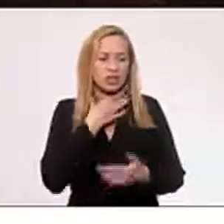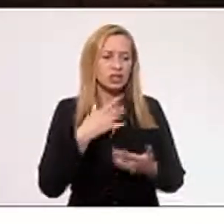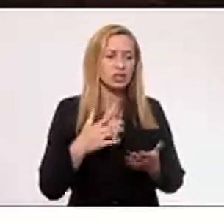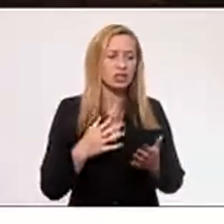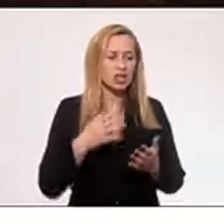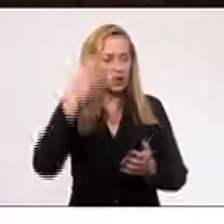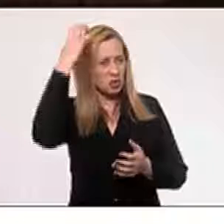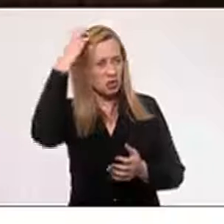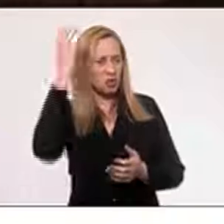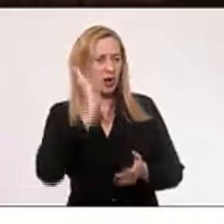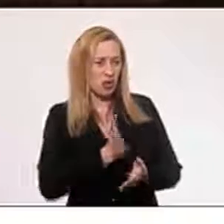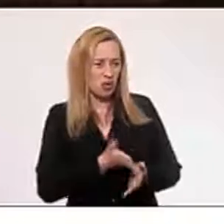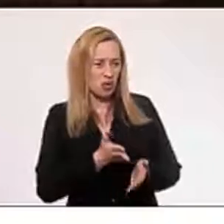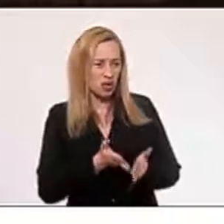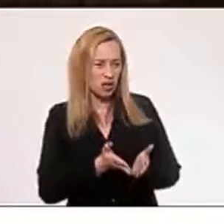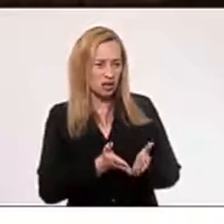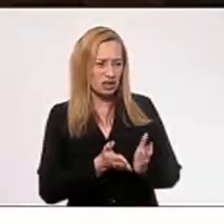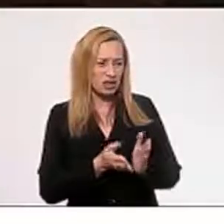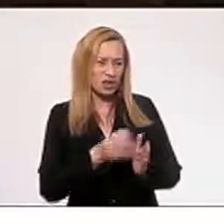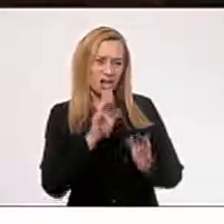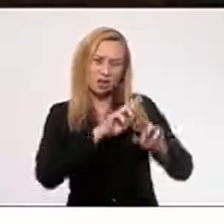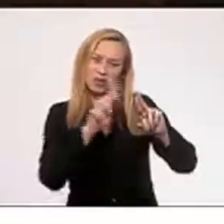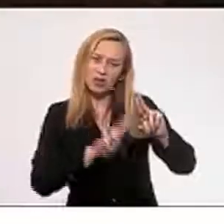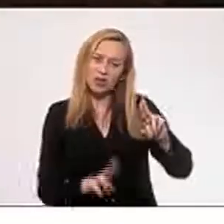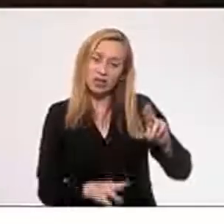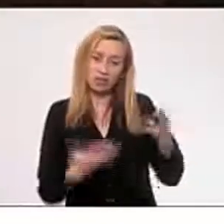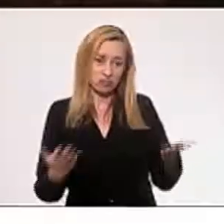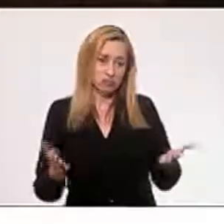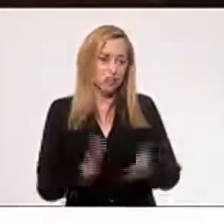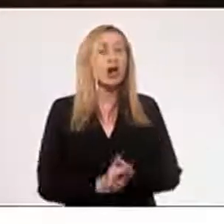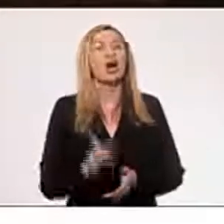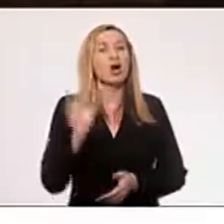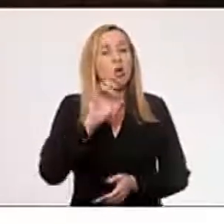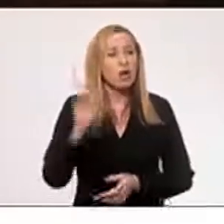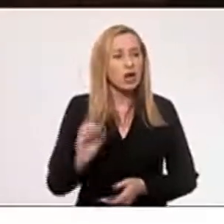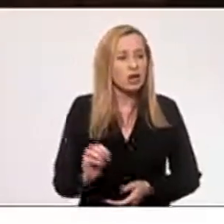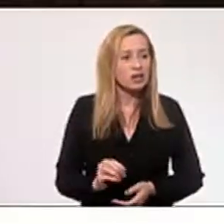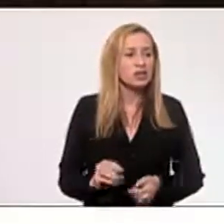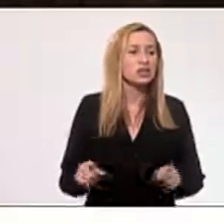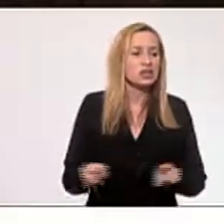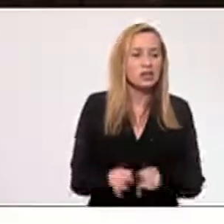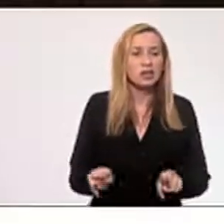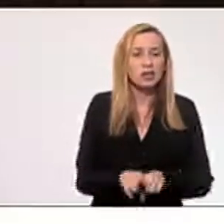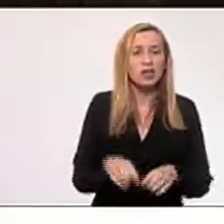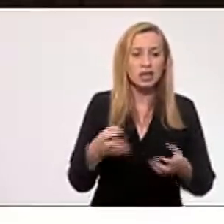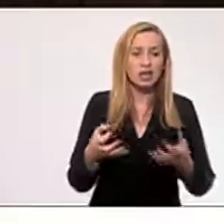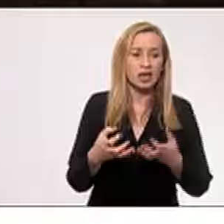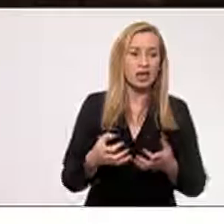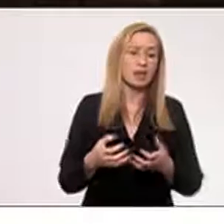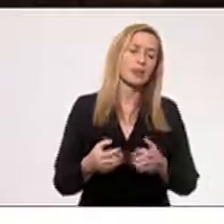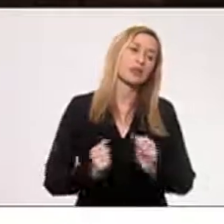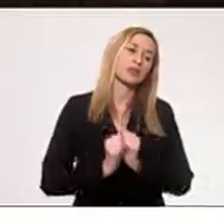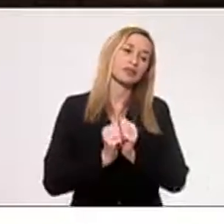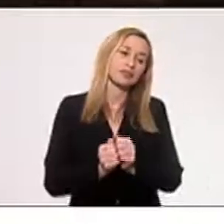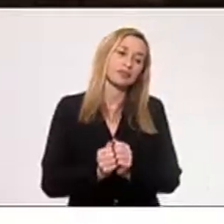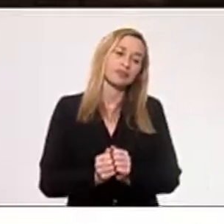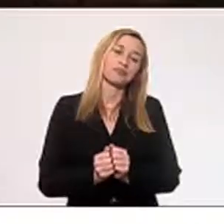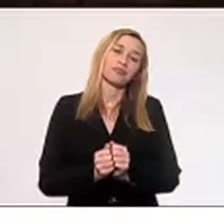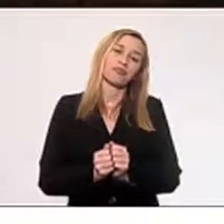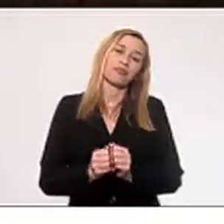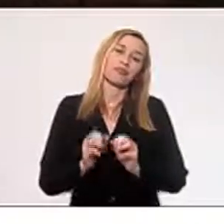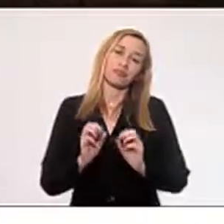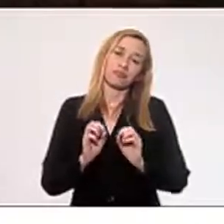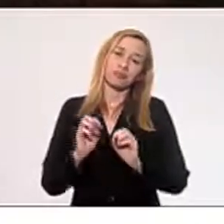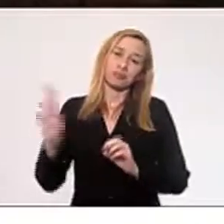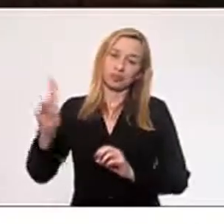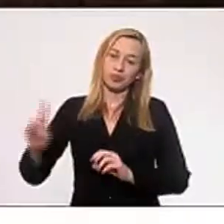é culpa da UERJ. A UESO, por exemplo, reúne hoje condições para se credenciar como universidade no Conselho Estadual de Educação.